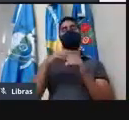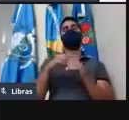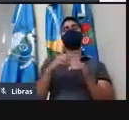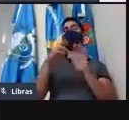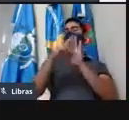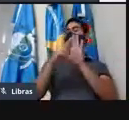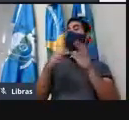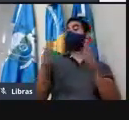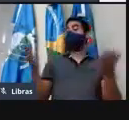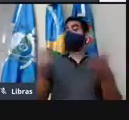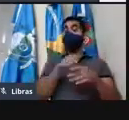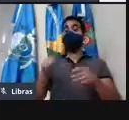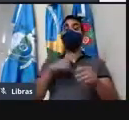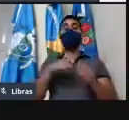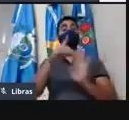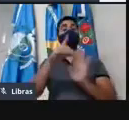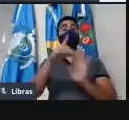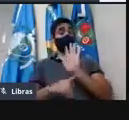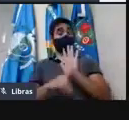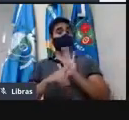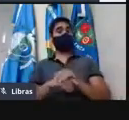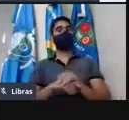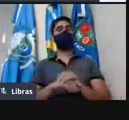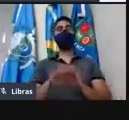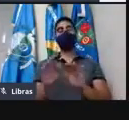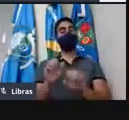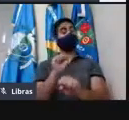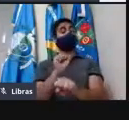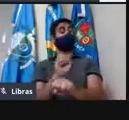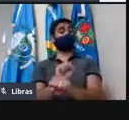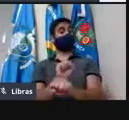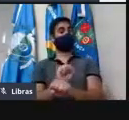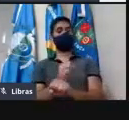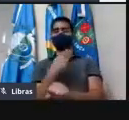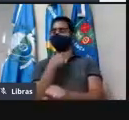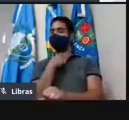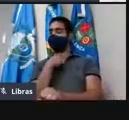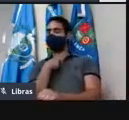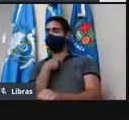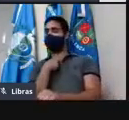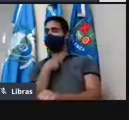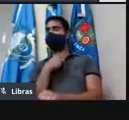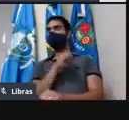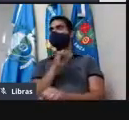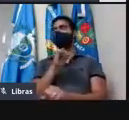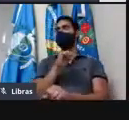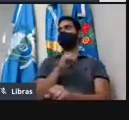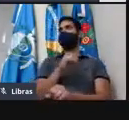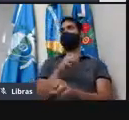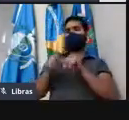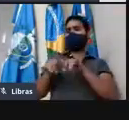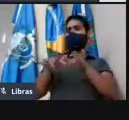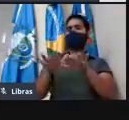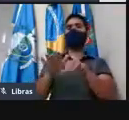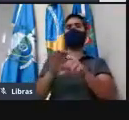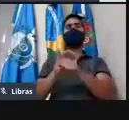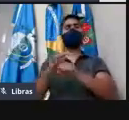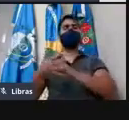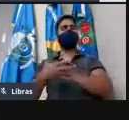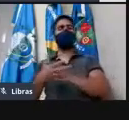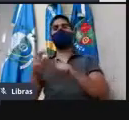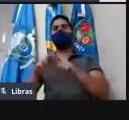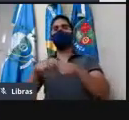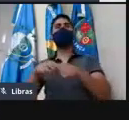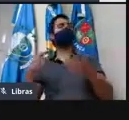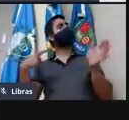essa semana, já para frear essa possibilidade de disseminação. Por isso, é que eu pergunto quanto às